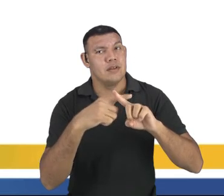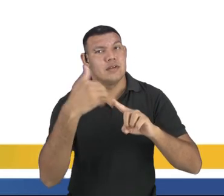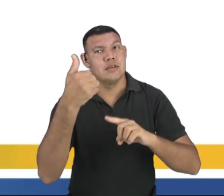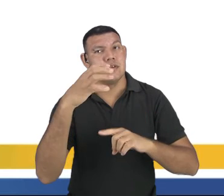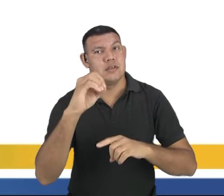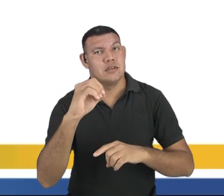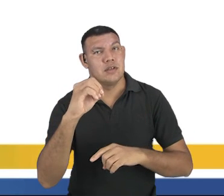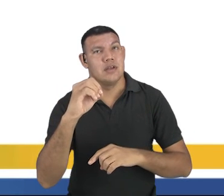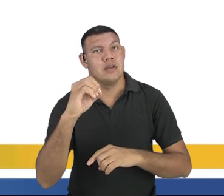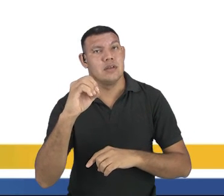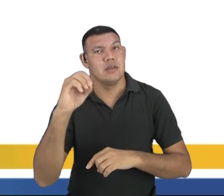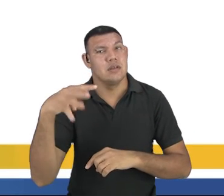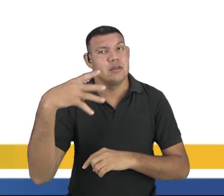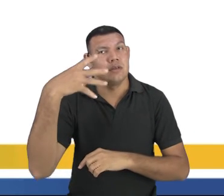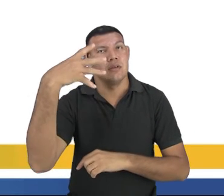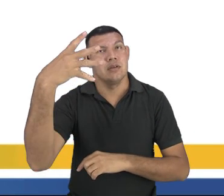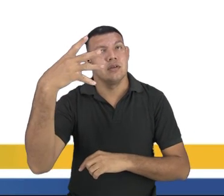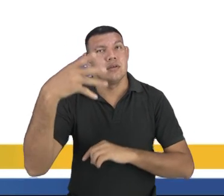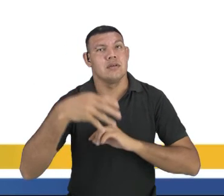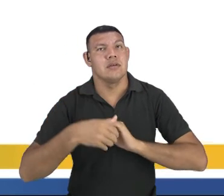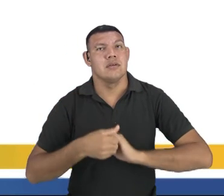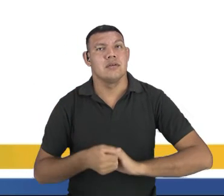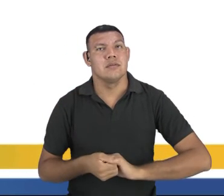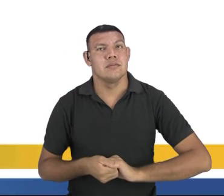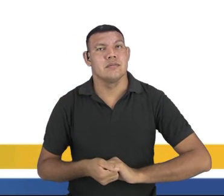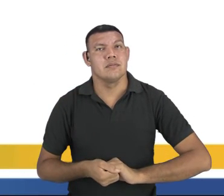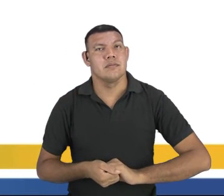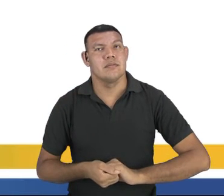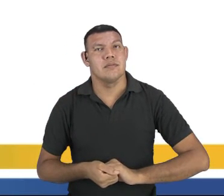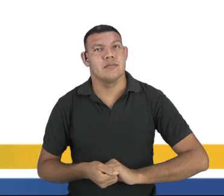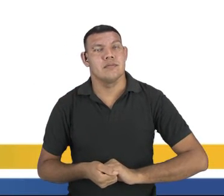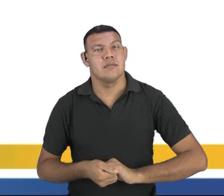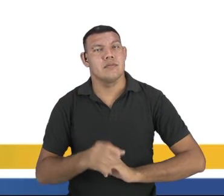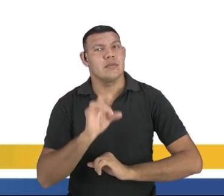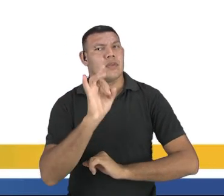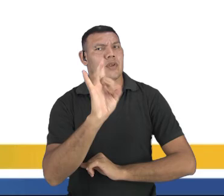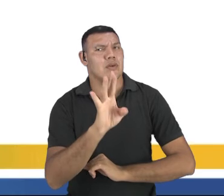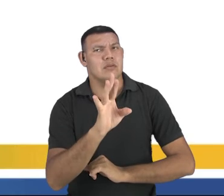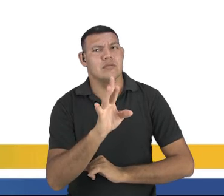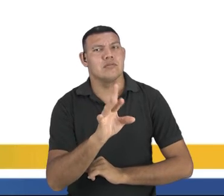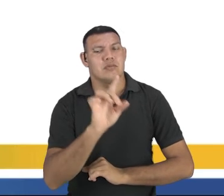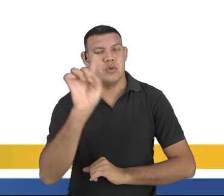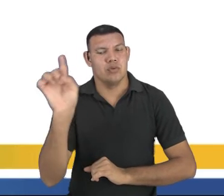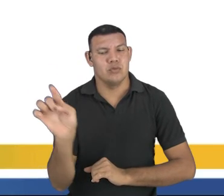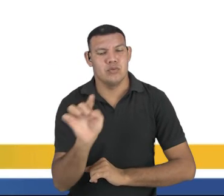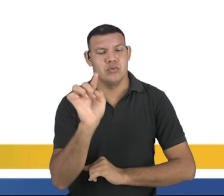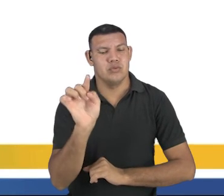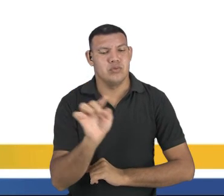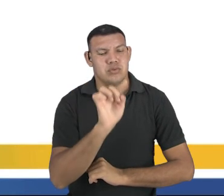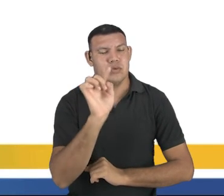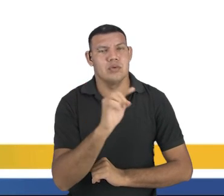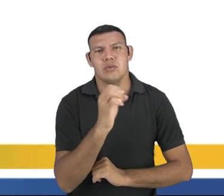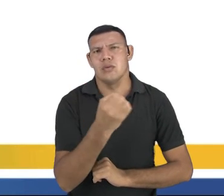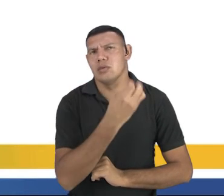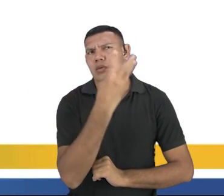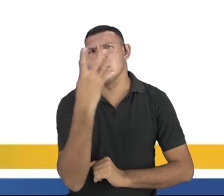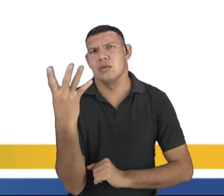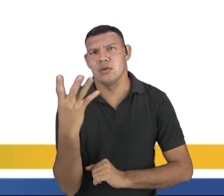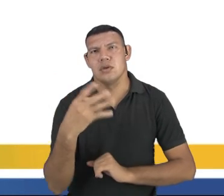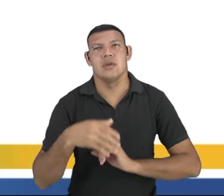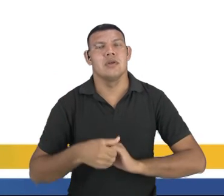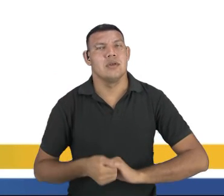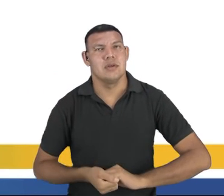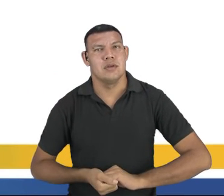seja 10, por isso que está aqui 10, né? 1,2 vezes 10. Agora só preciso contar quantas casas a vírgula andou, né? Então, contando daqui do